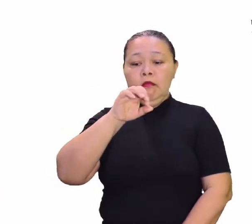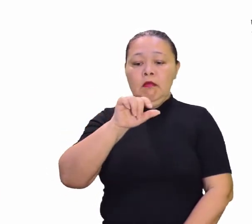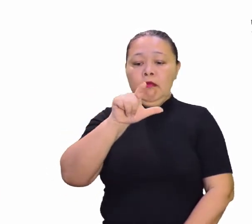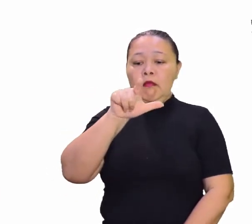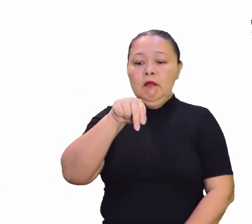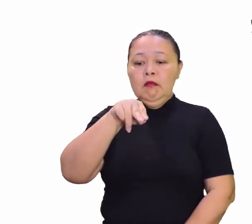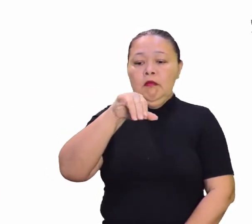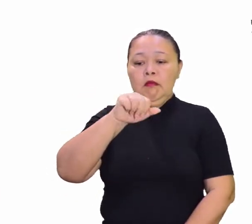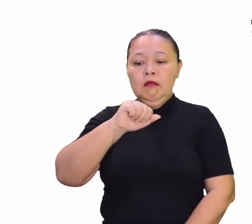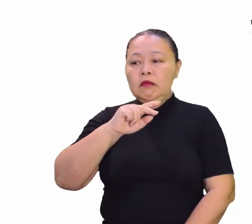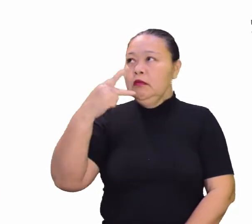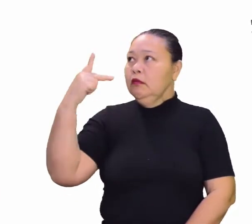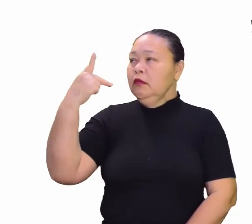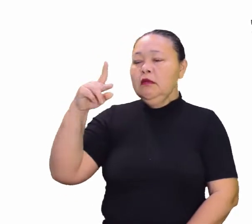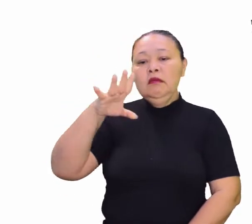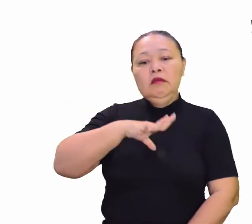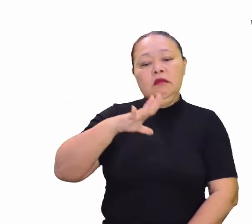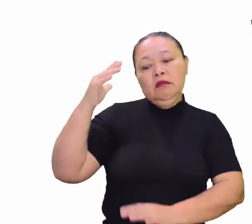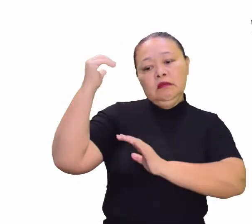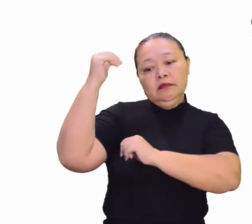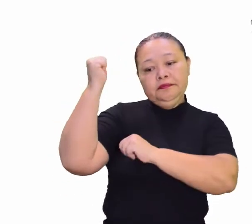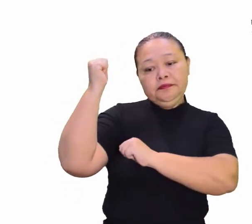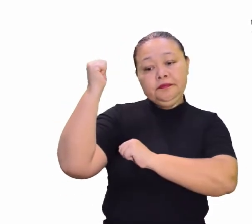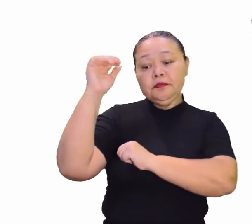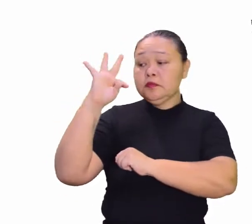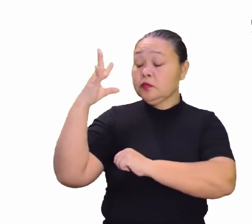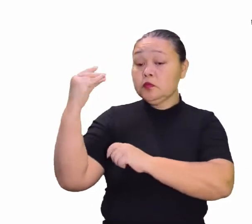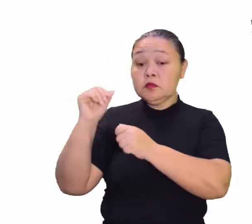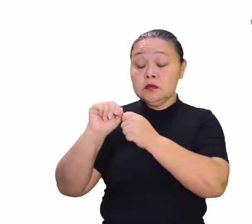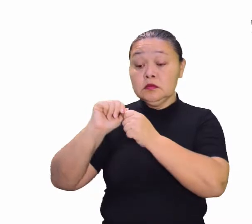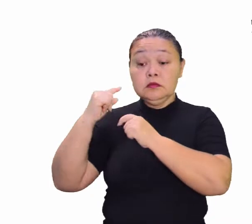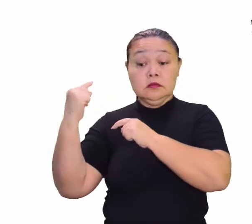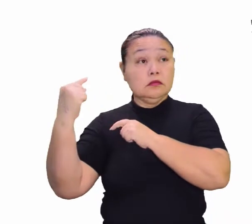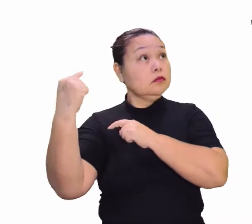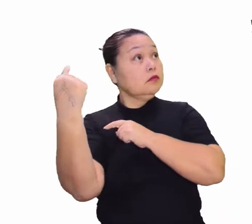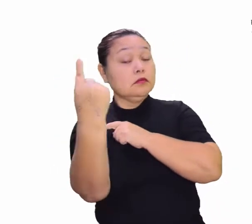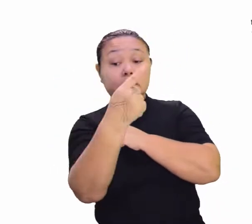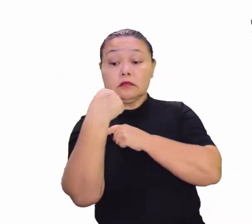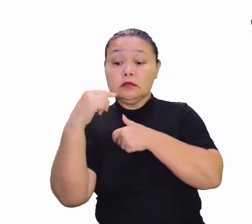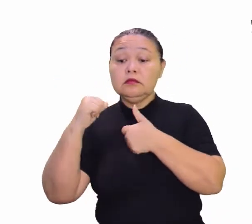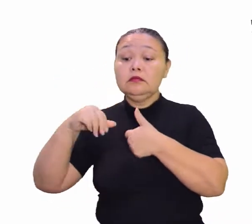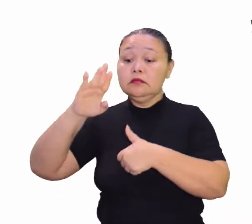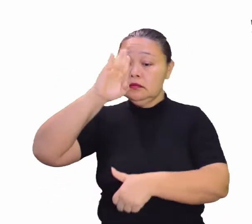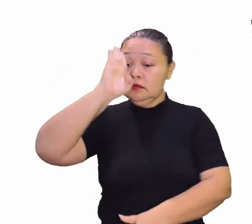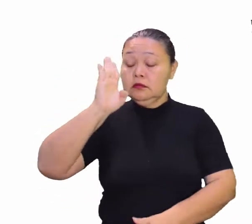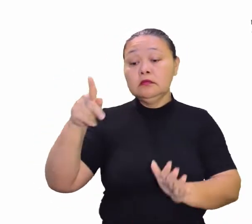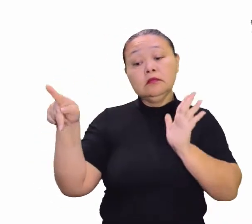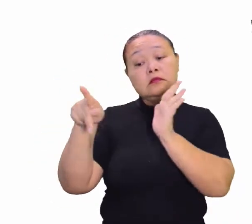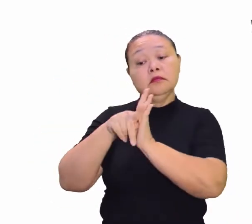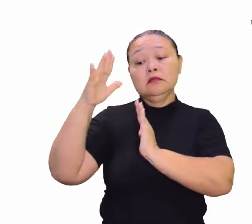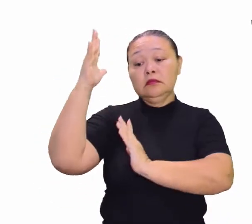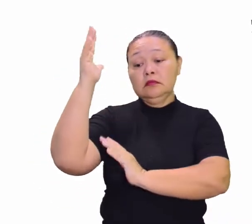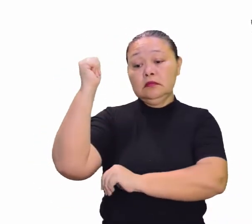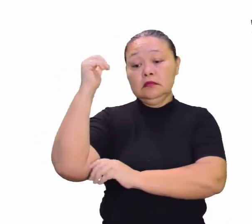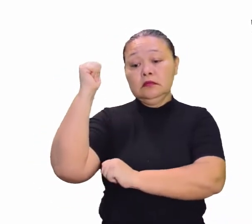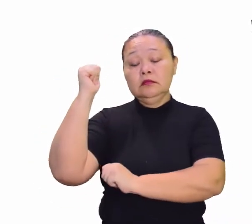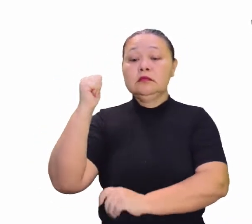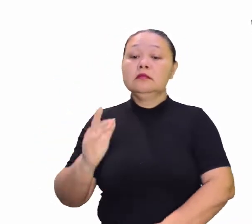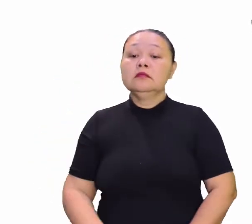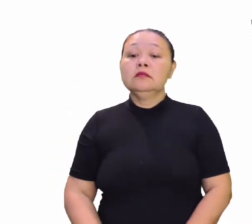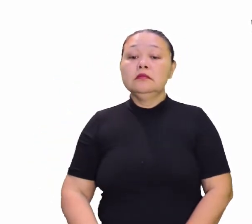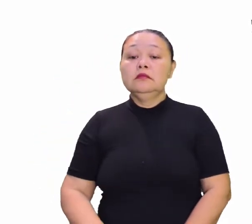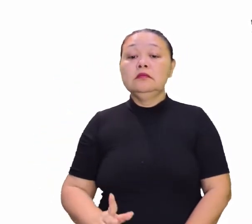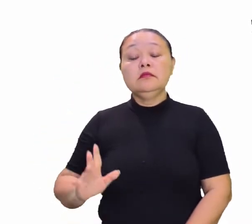deles. E Espanha, que tudo que está aqui ao redor, quase tudo ao redor do Brasil era da Espanha, né? É